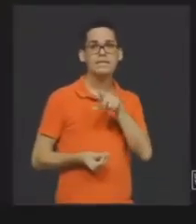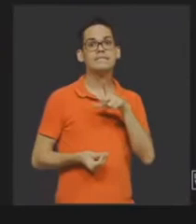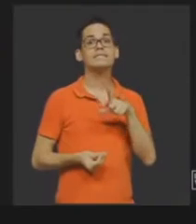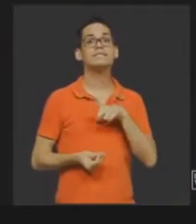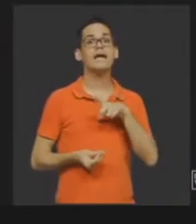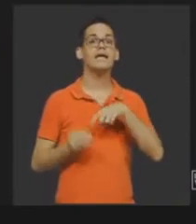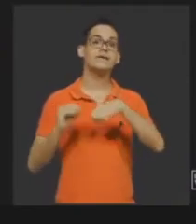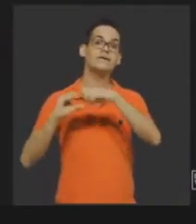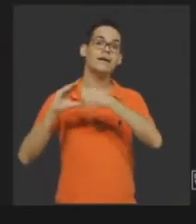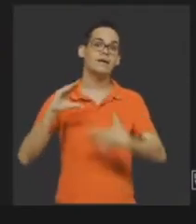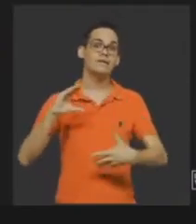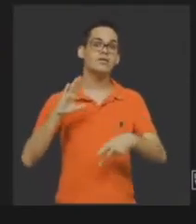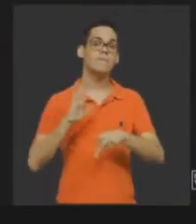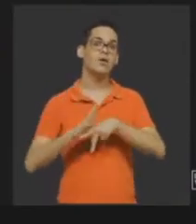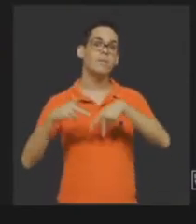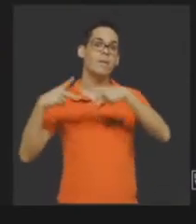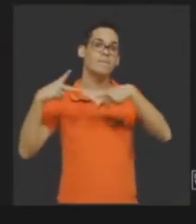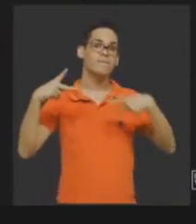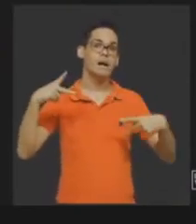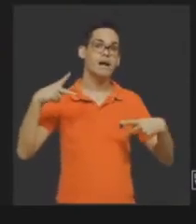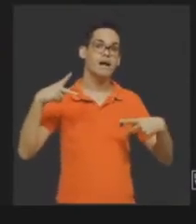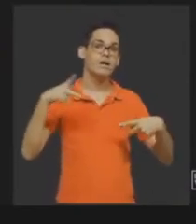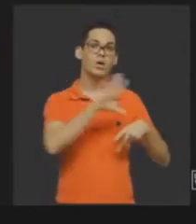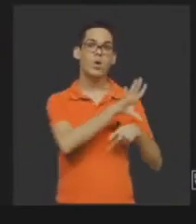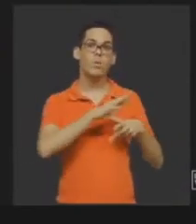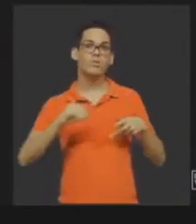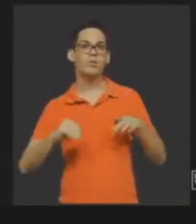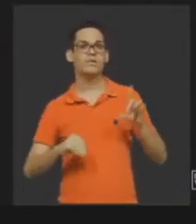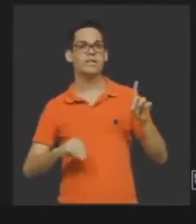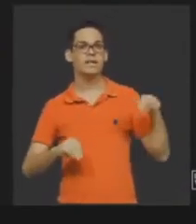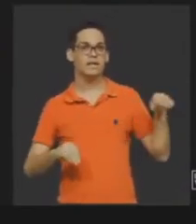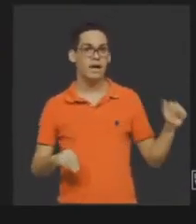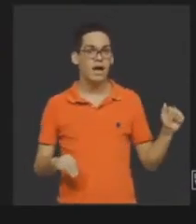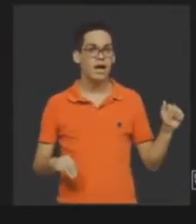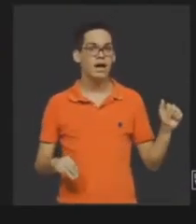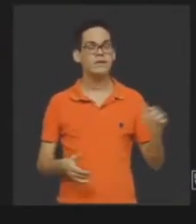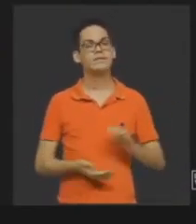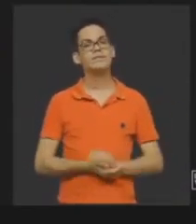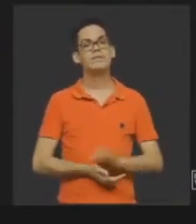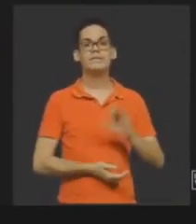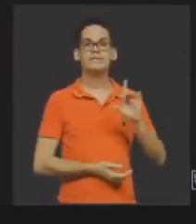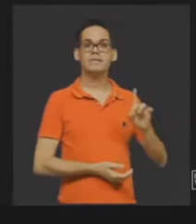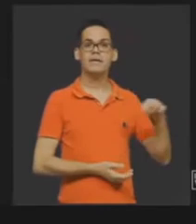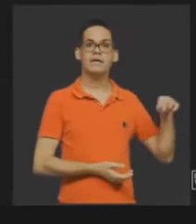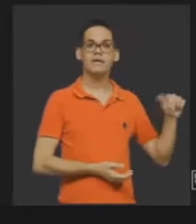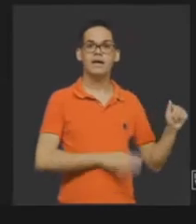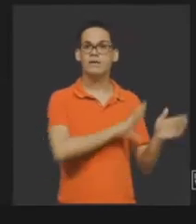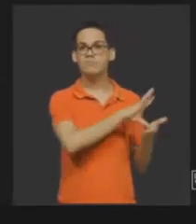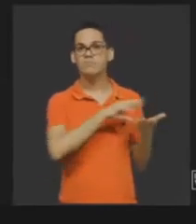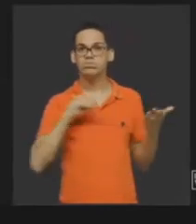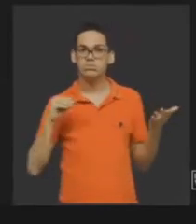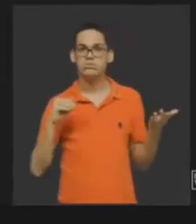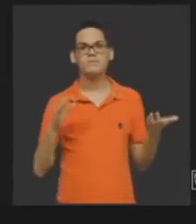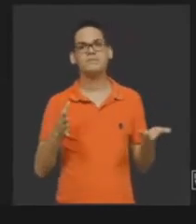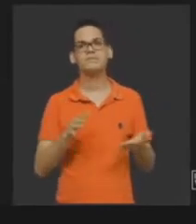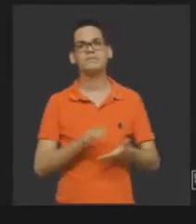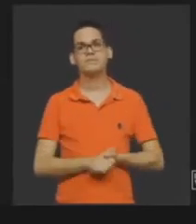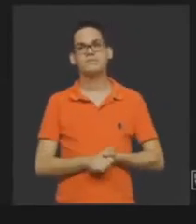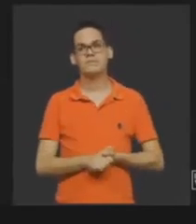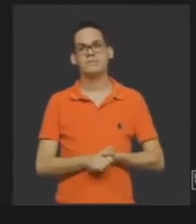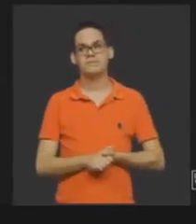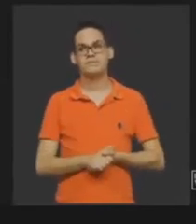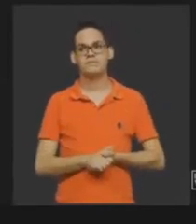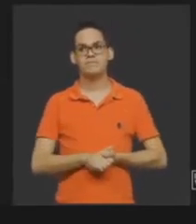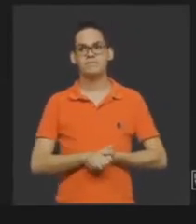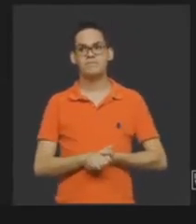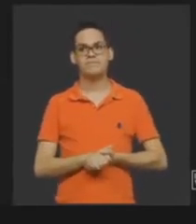da proteína que estava contido naquele DNA. Naquele DNA que serviu de referência para fazer este